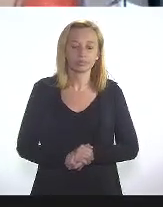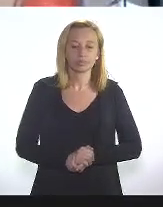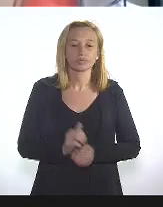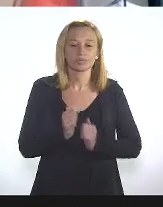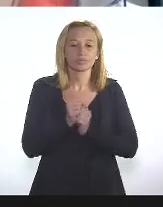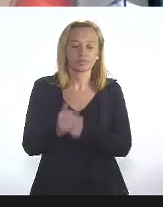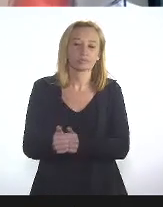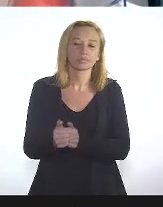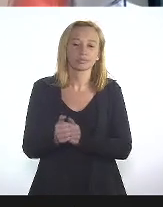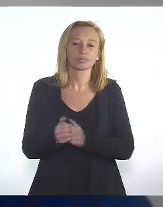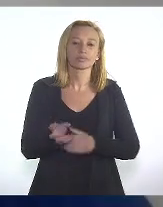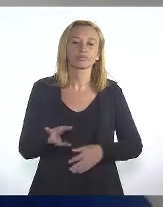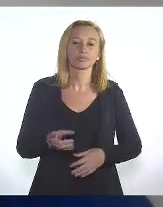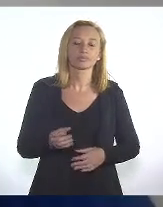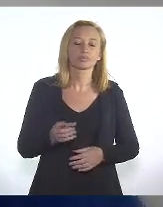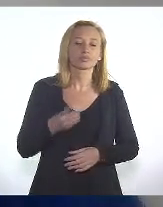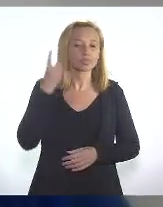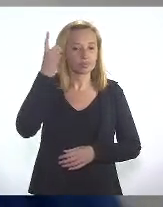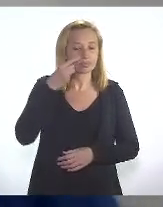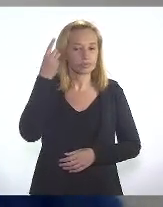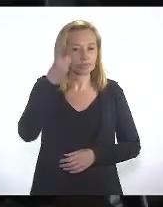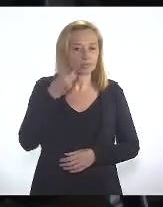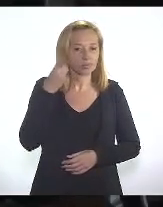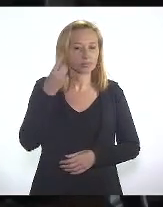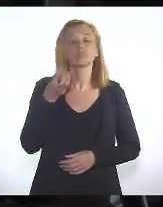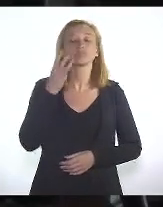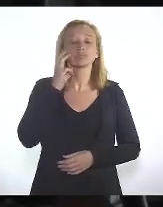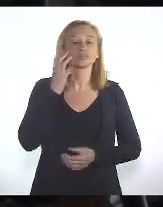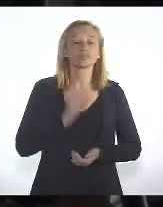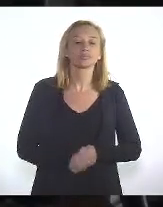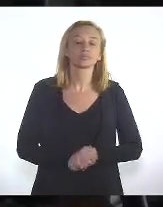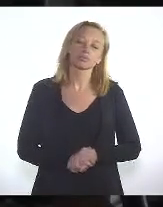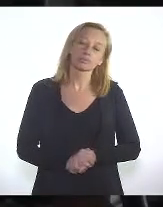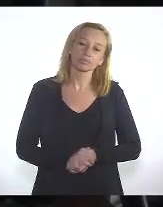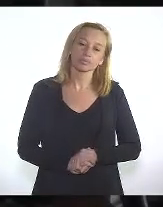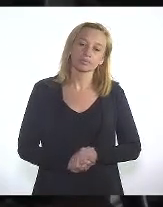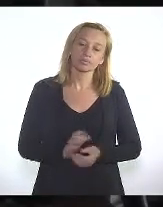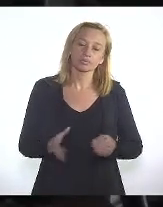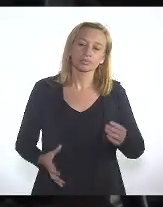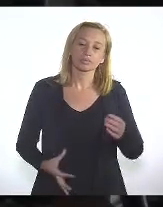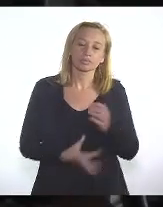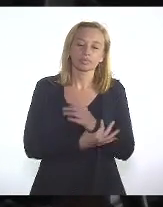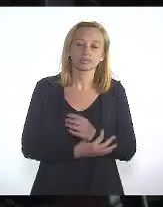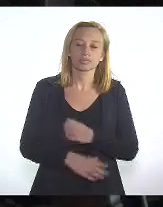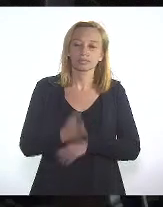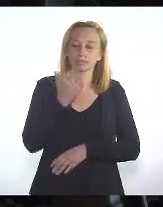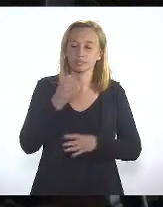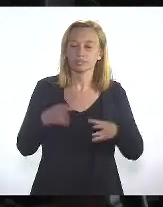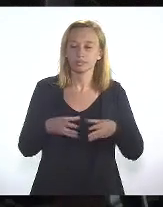Acompanho o parecer do deputado Valdec Carneiro. Pela Comissão de Segurança Alimentar,